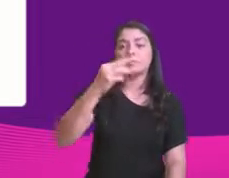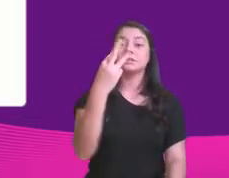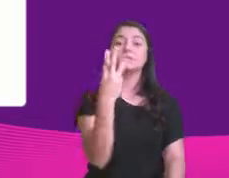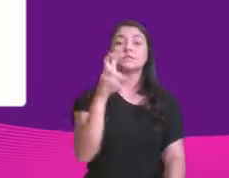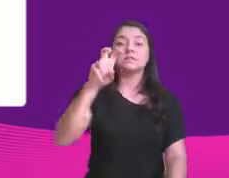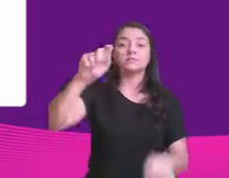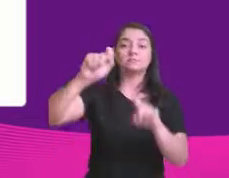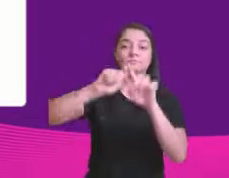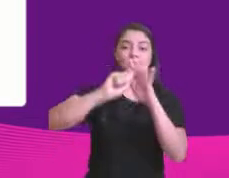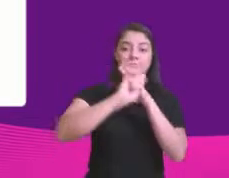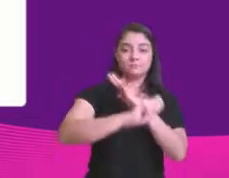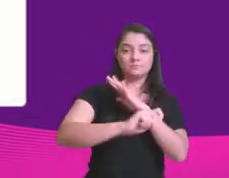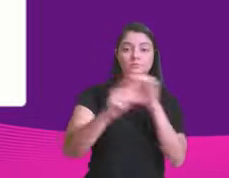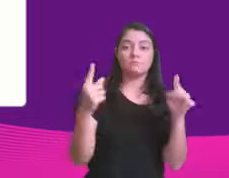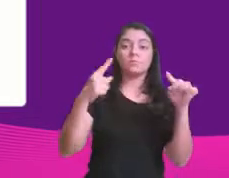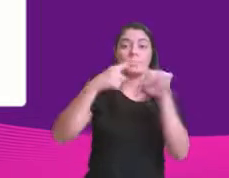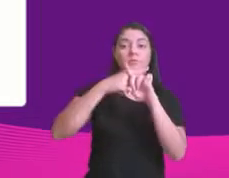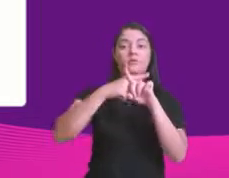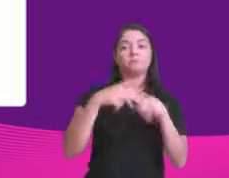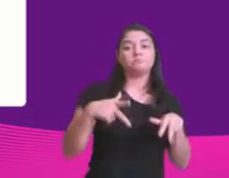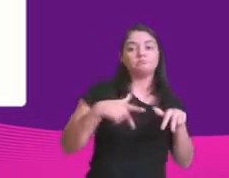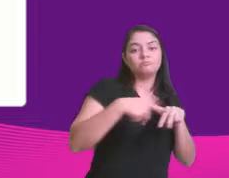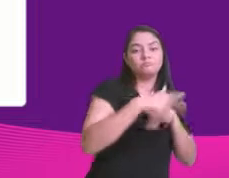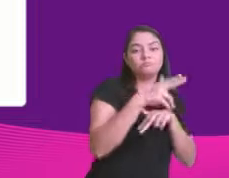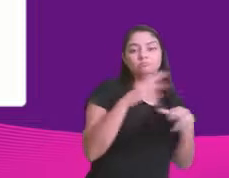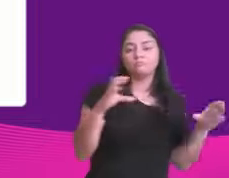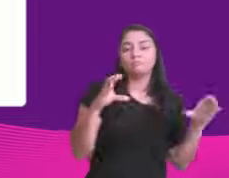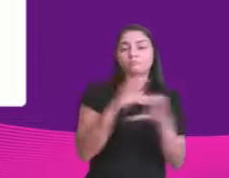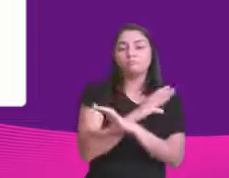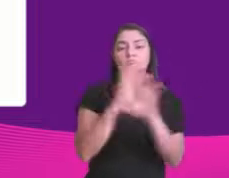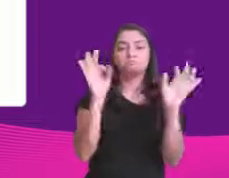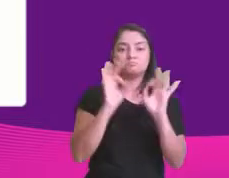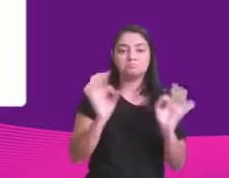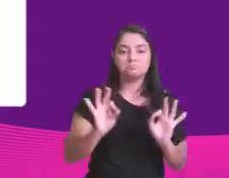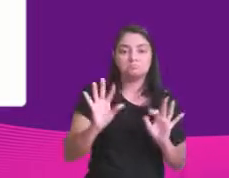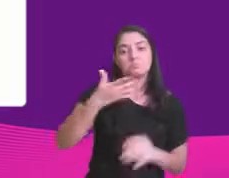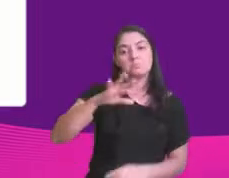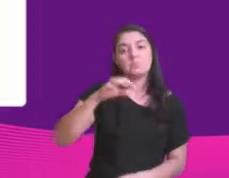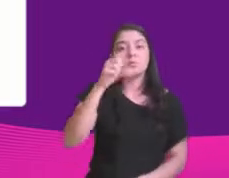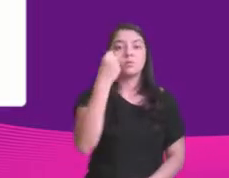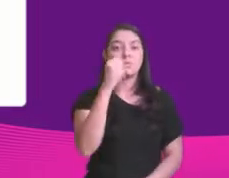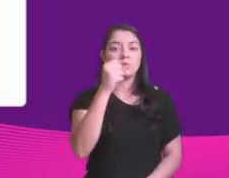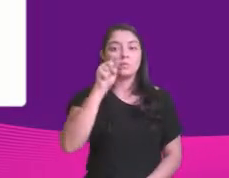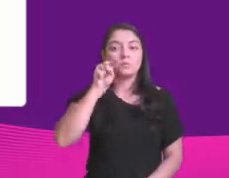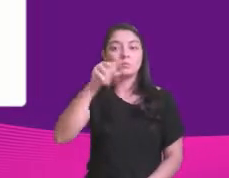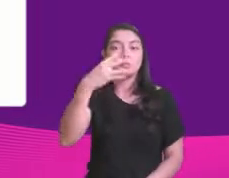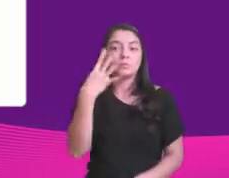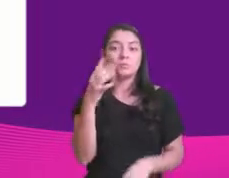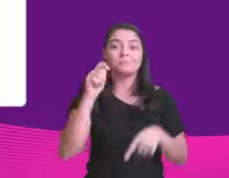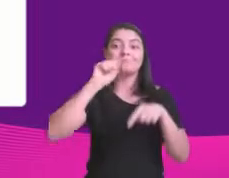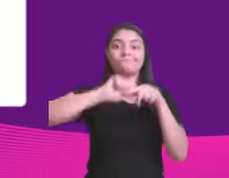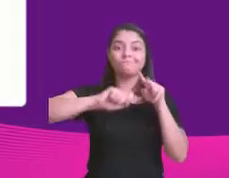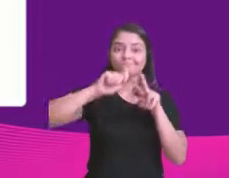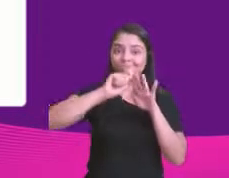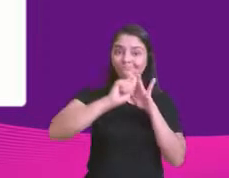a cirurgia incompleta, quer dizer, incompleta para 8,4 meses, com diferença estatística